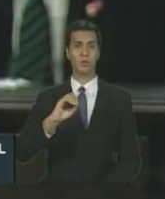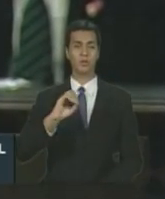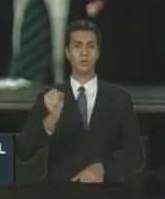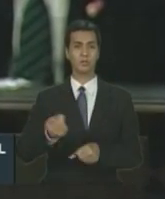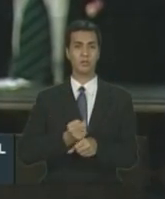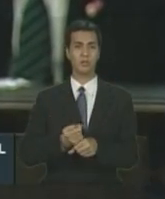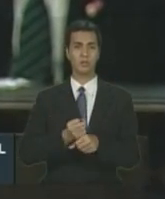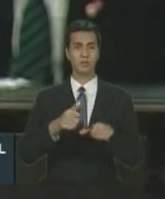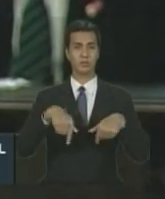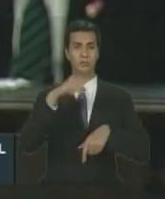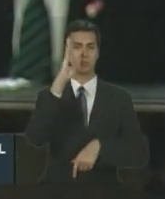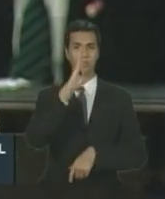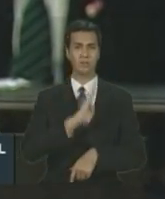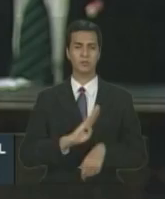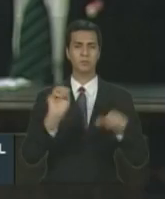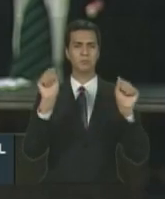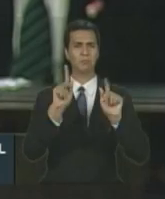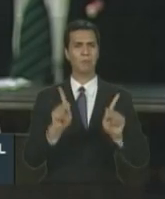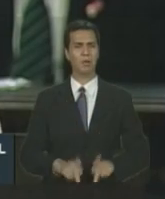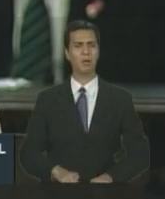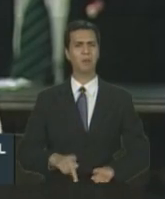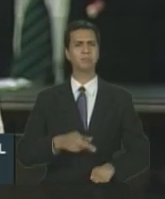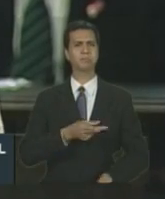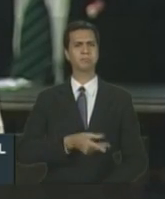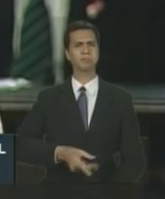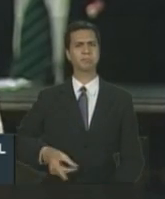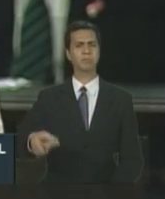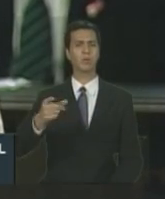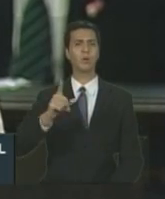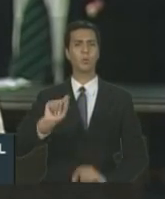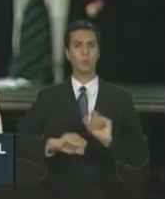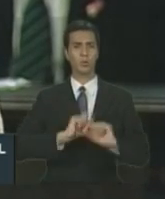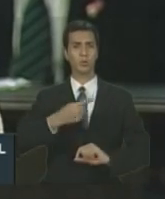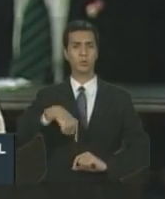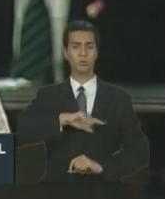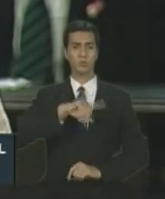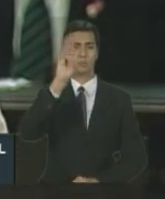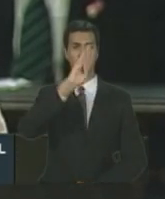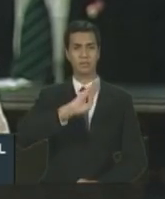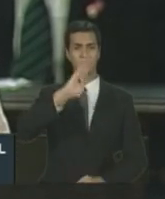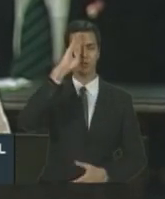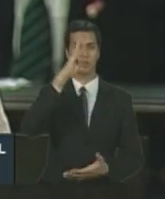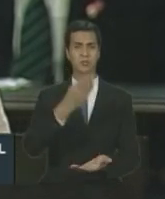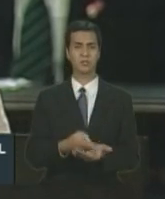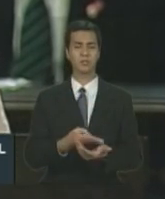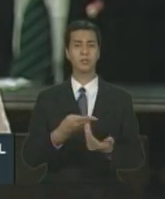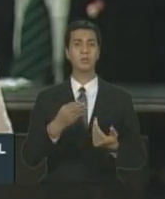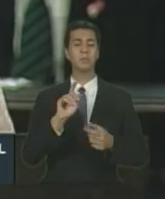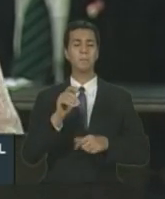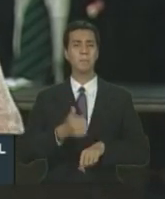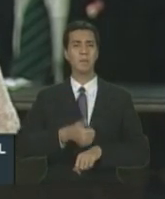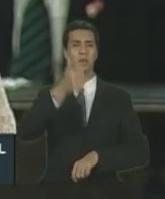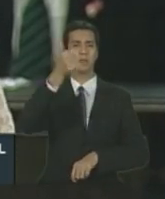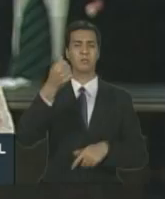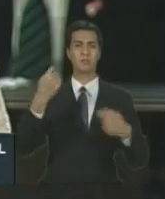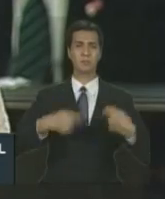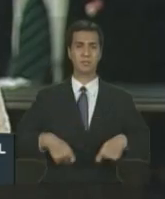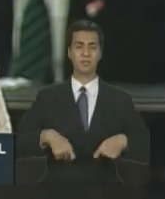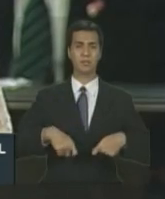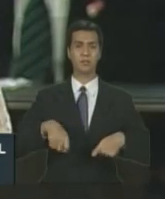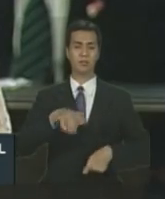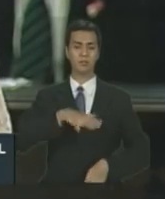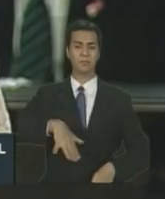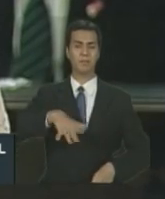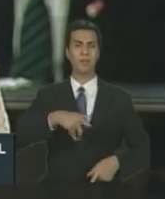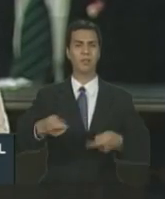vizinhos, nós acreditamos que a melhor solução é a construção de um ambiente de